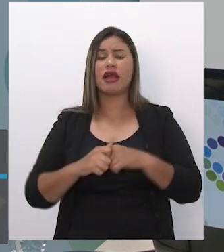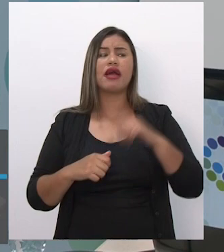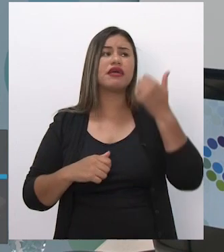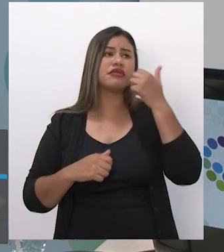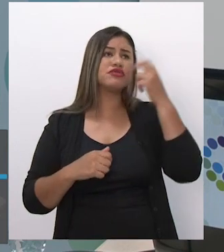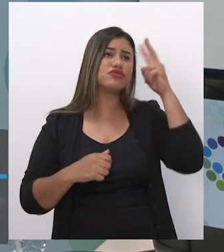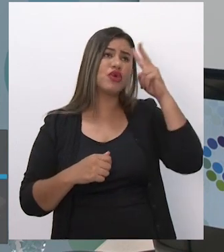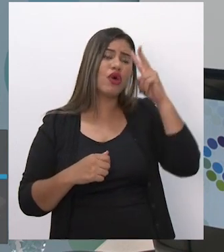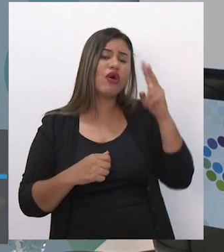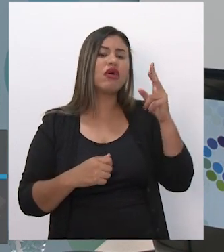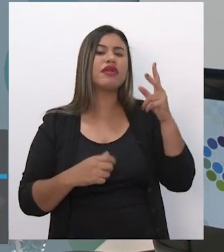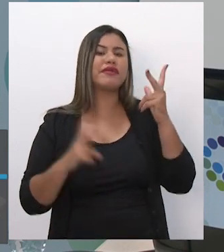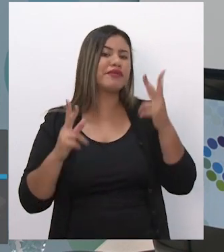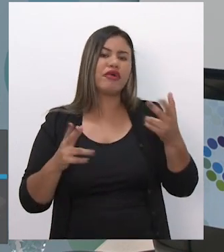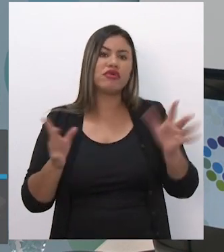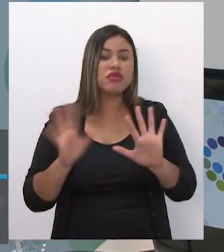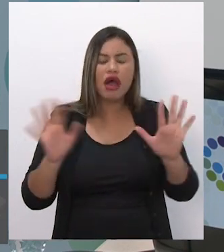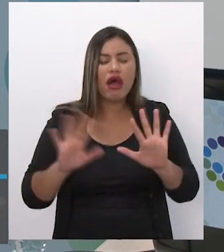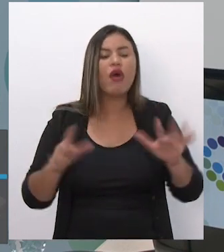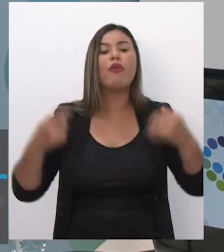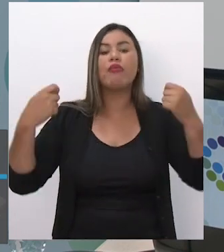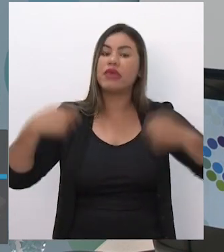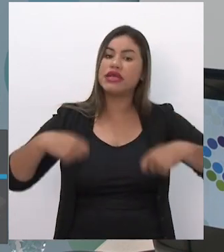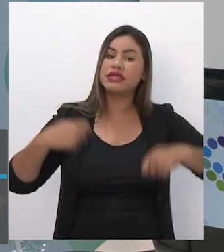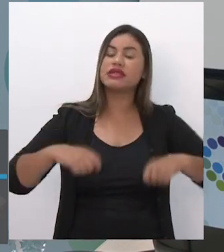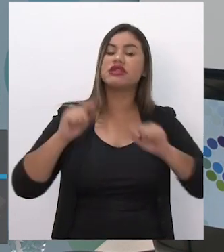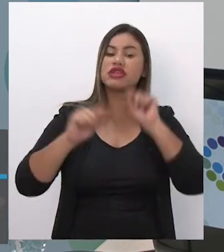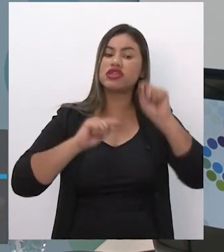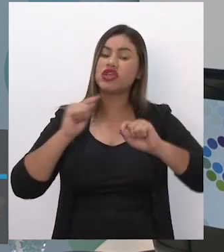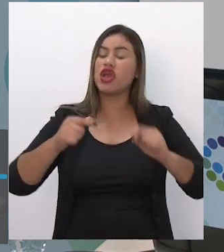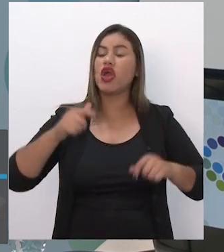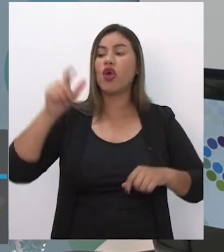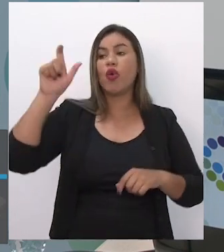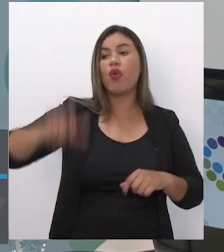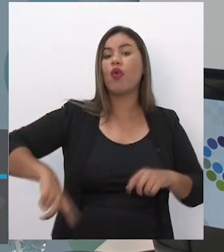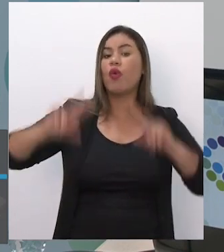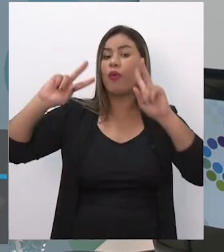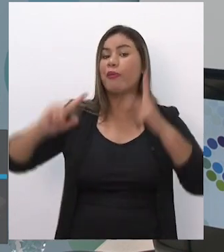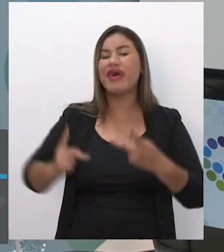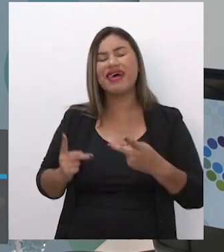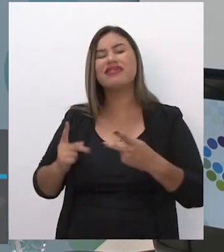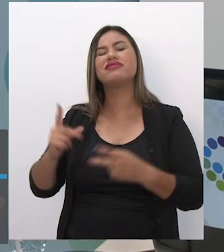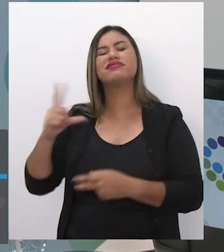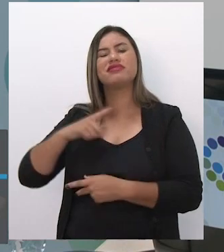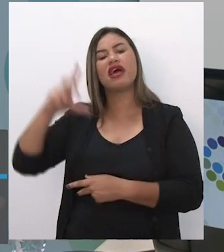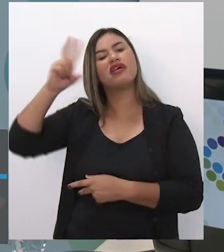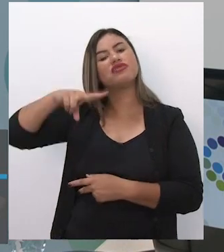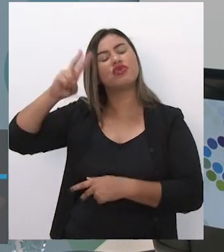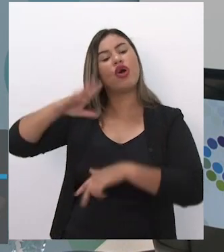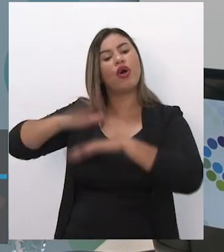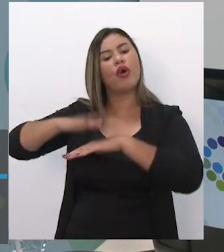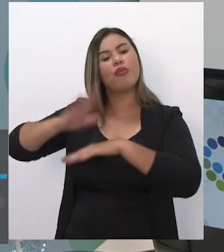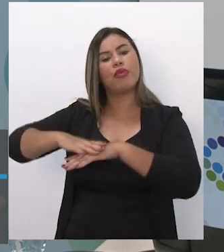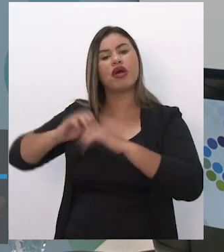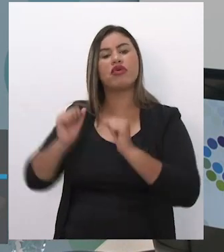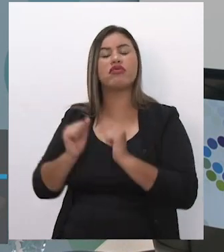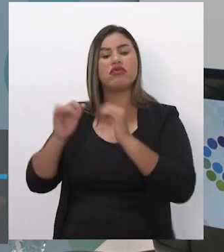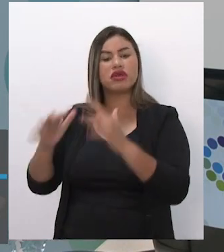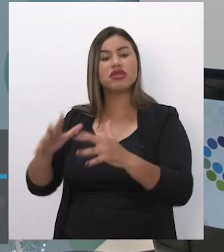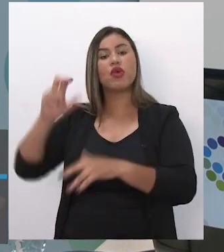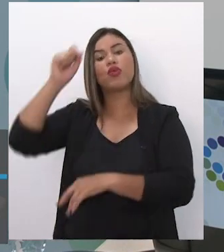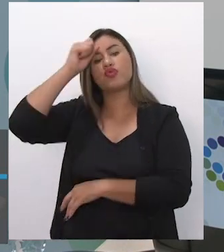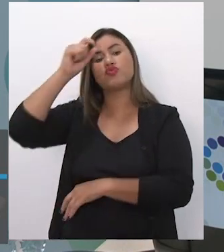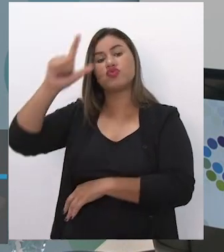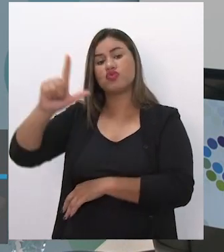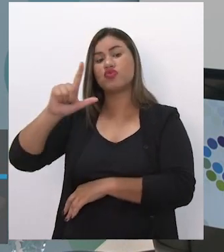monolítica. Na verdade, ele precisa entender que o homem tem uma história, mas essa história, suas ações e a sua cultura,